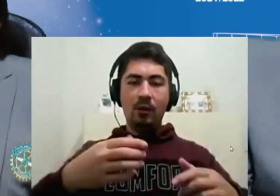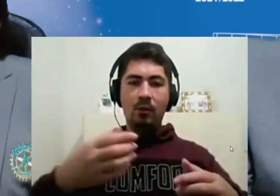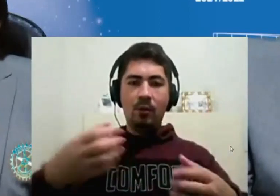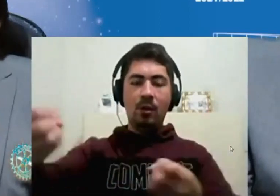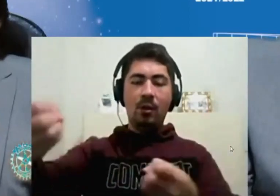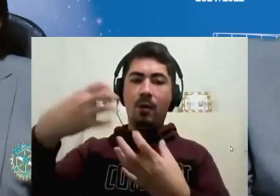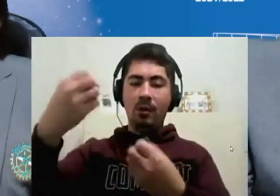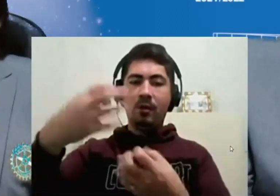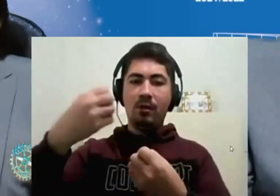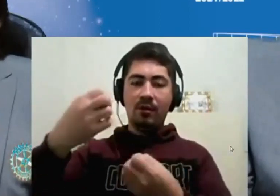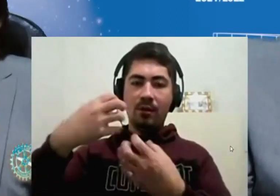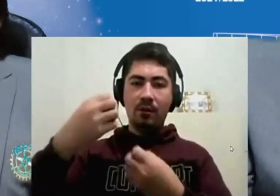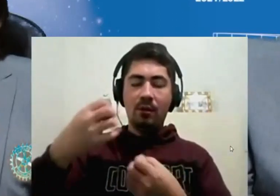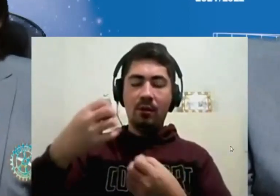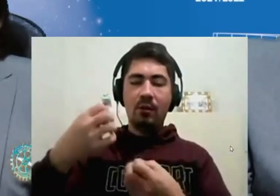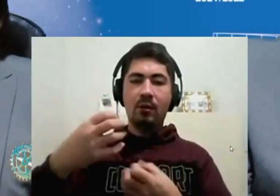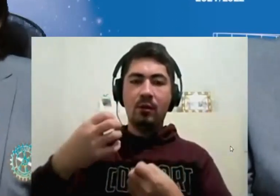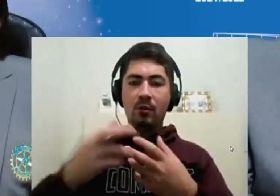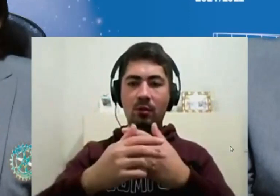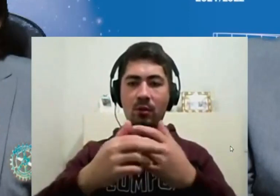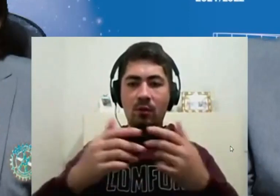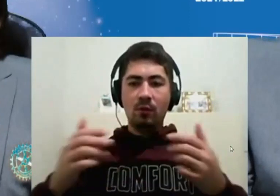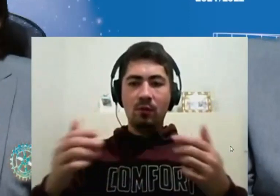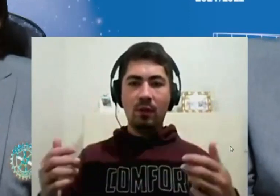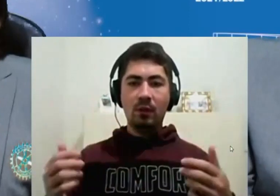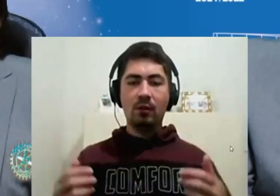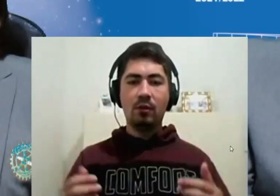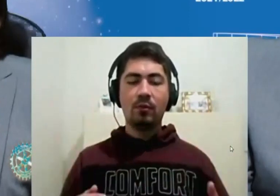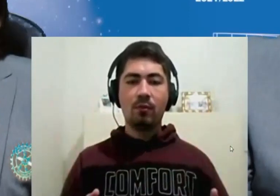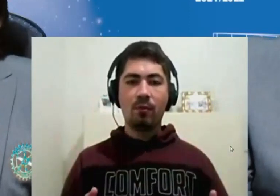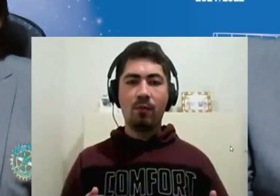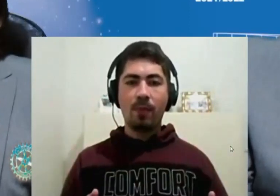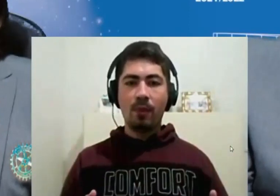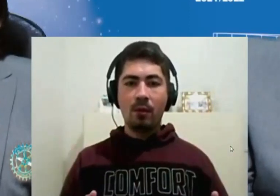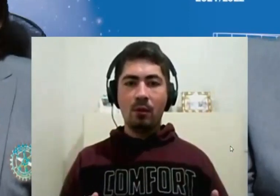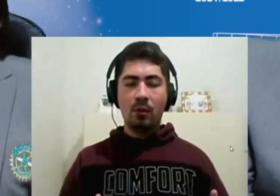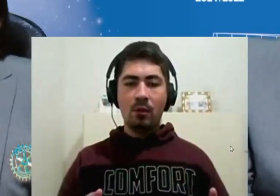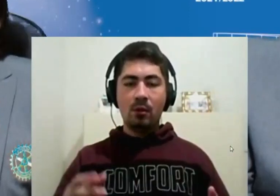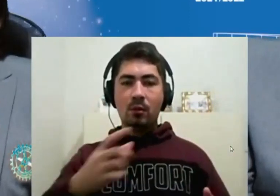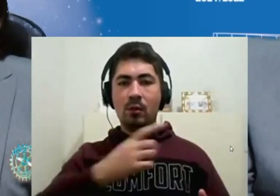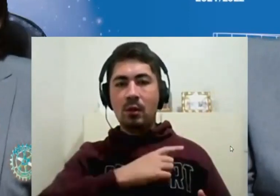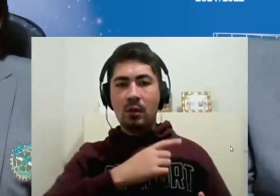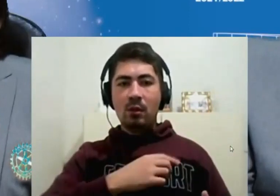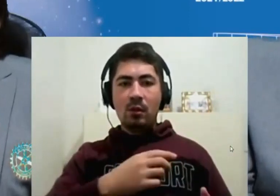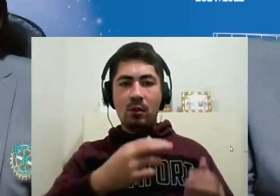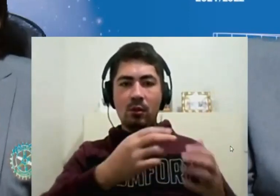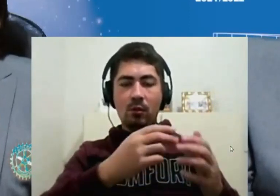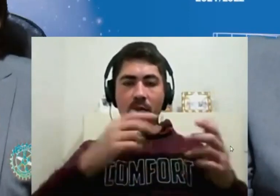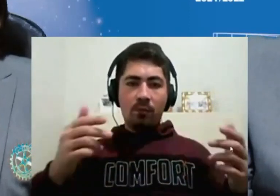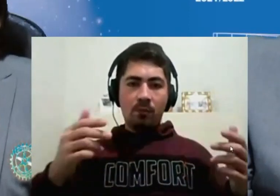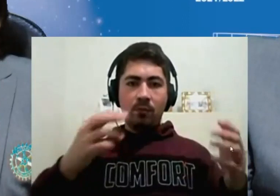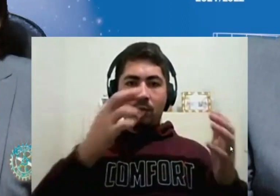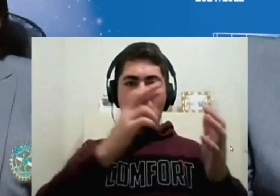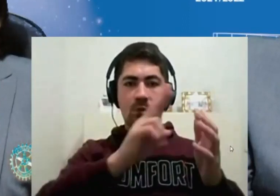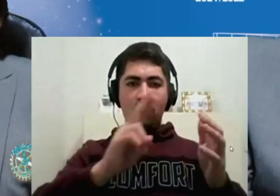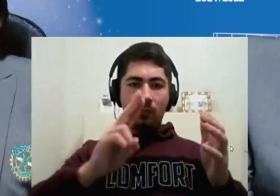Maurício Alves, companheiro governador Eduardo Toshimitsu, o nosso companheiro Cláudio Britos,